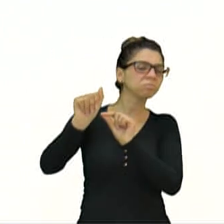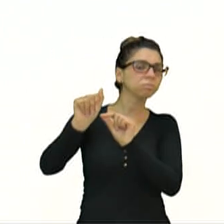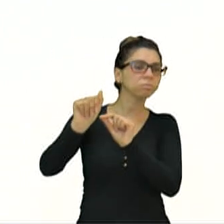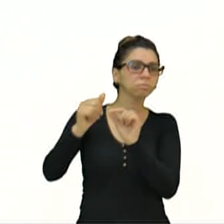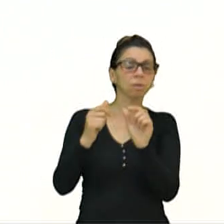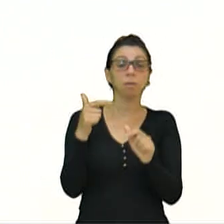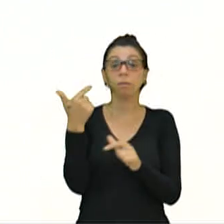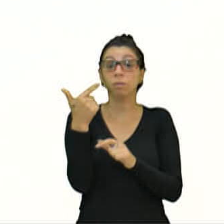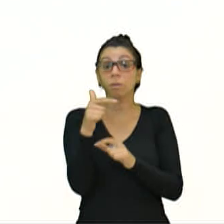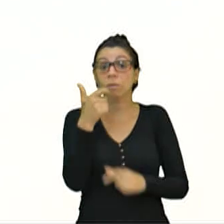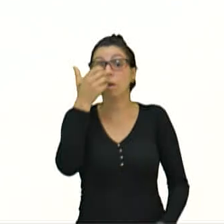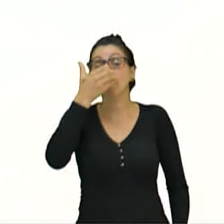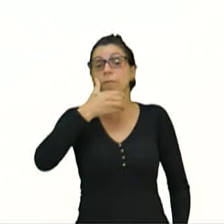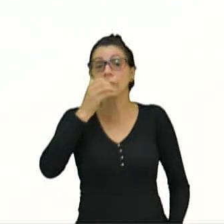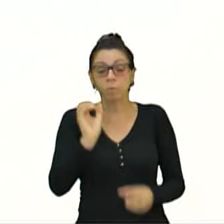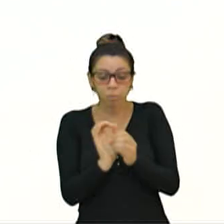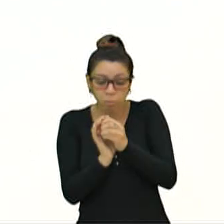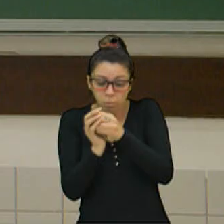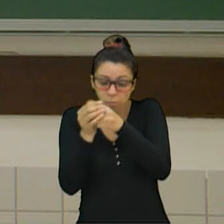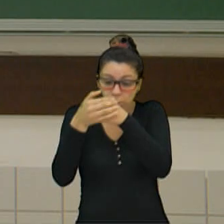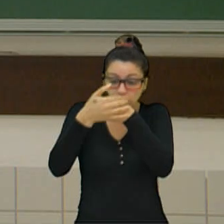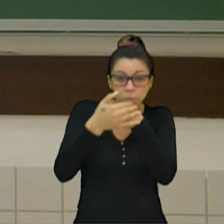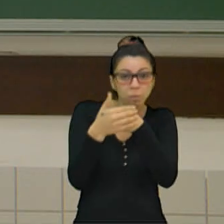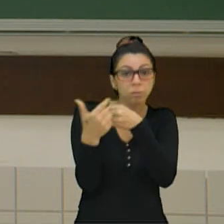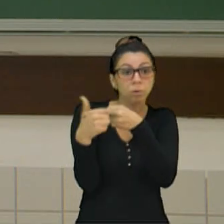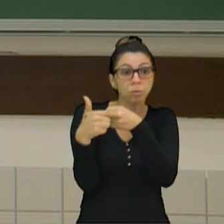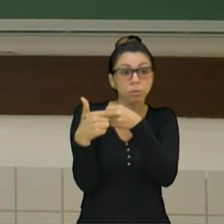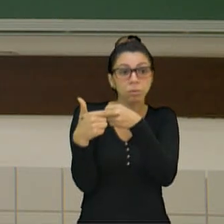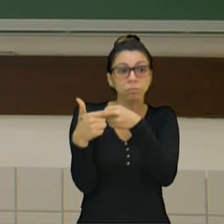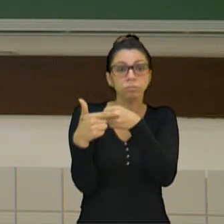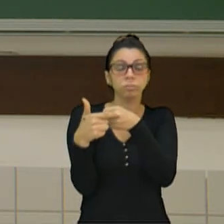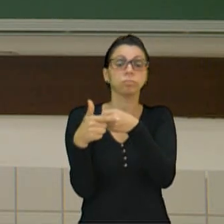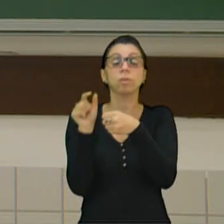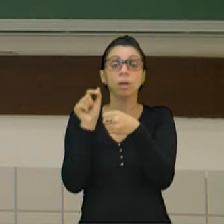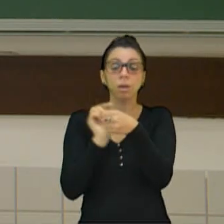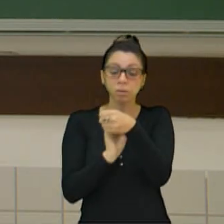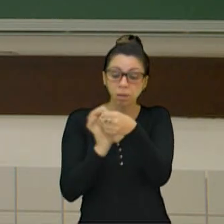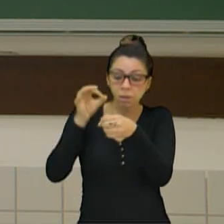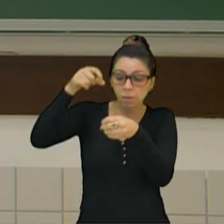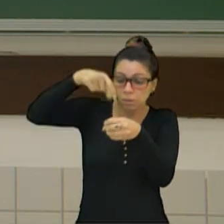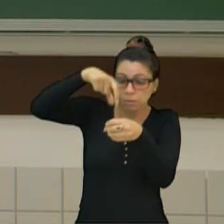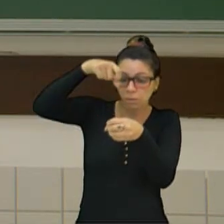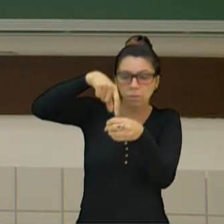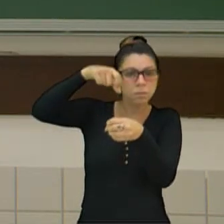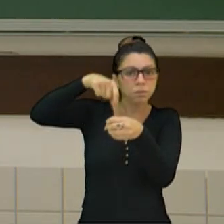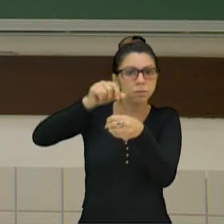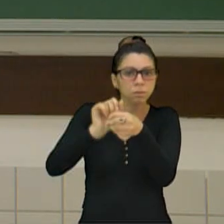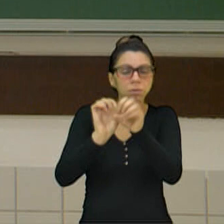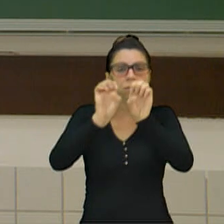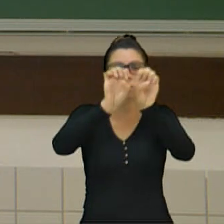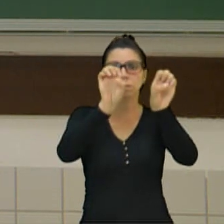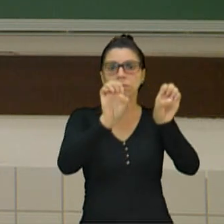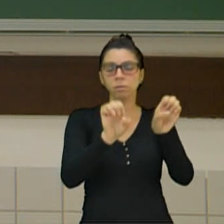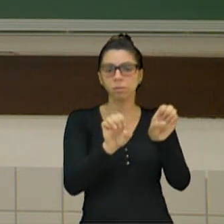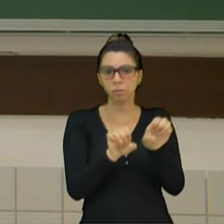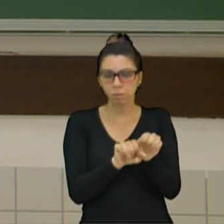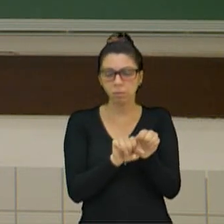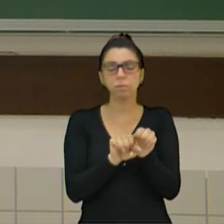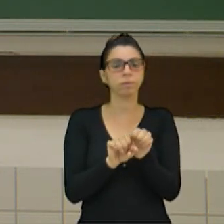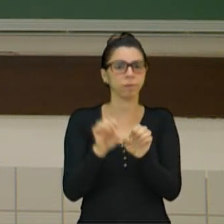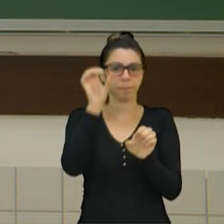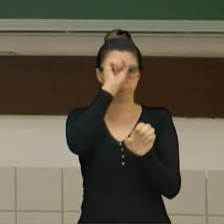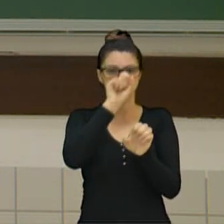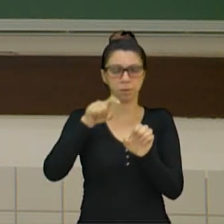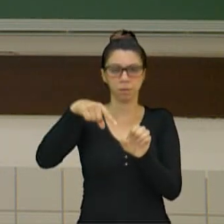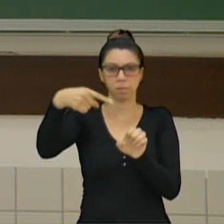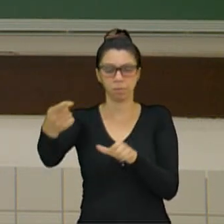um fruto em volta dela para proteger. Essas sementes elas vão estar em uma estrutura, que a gente vai aprender na